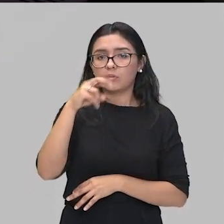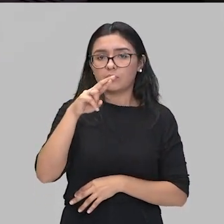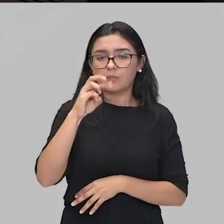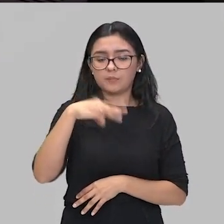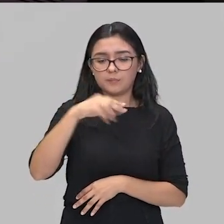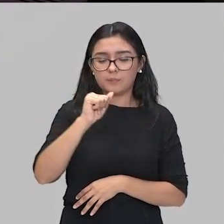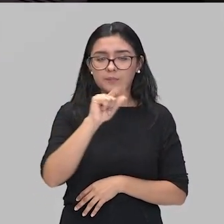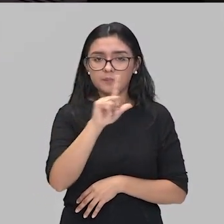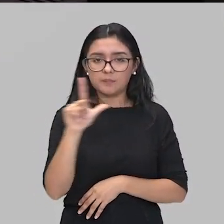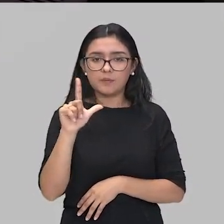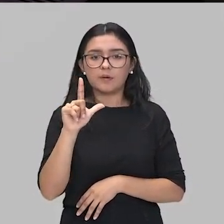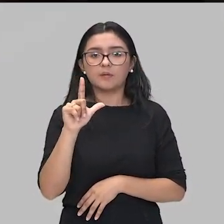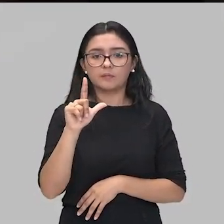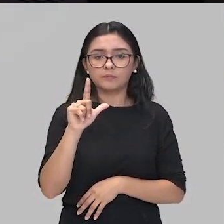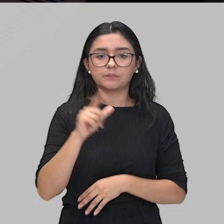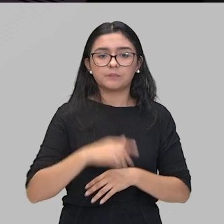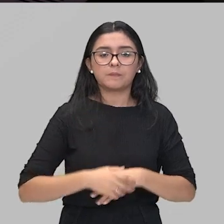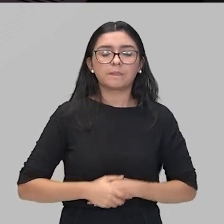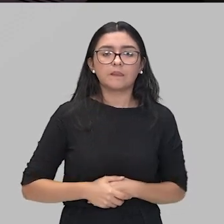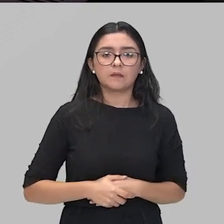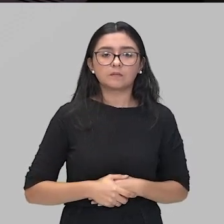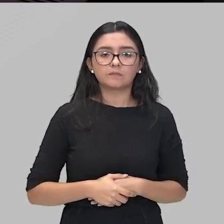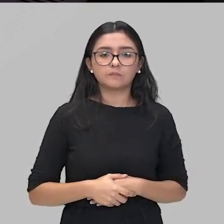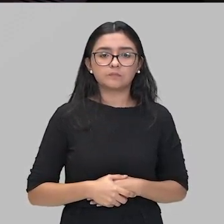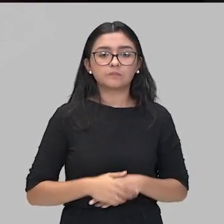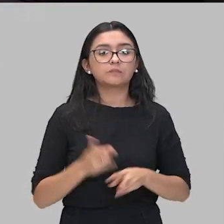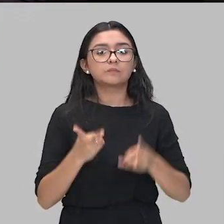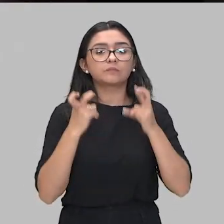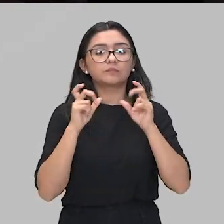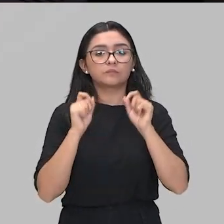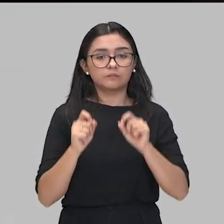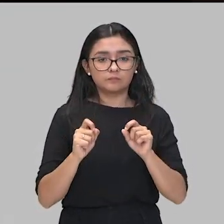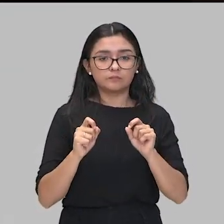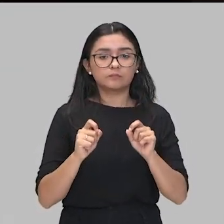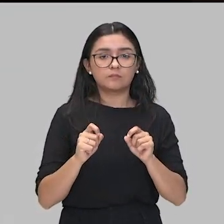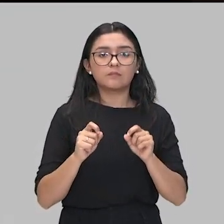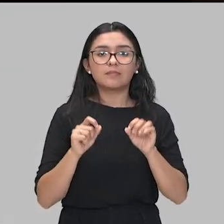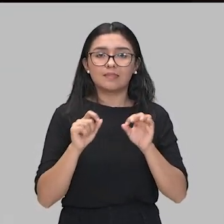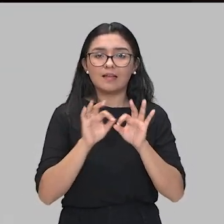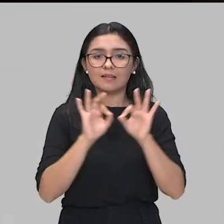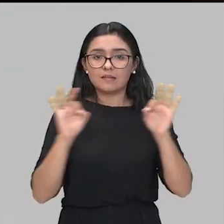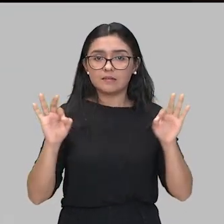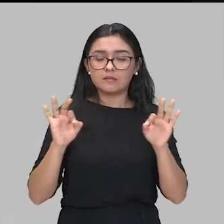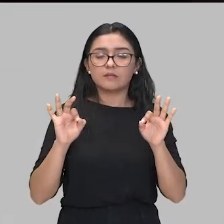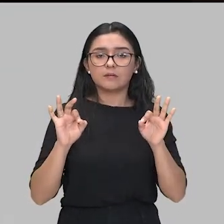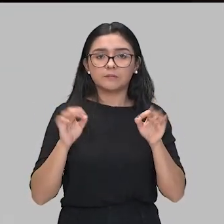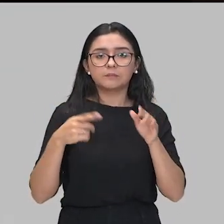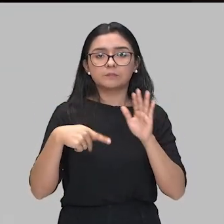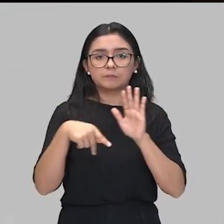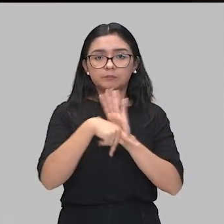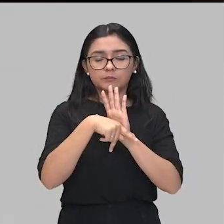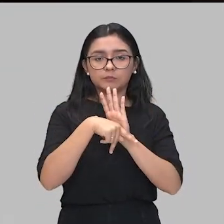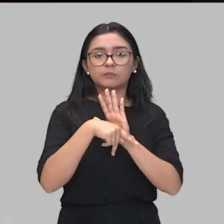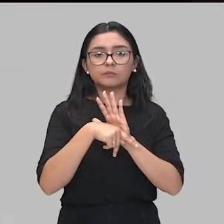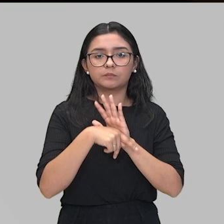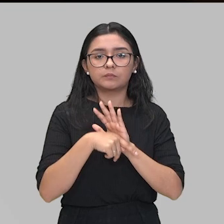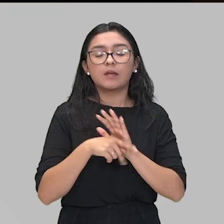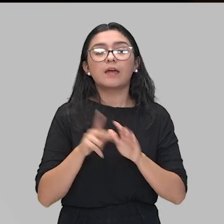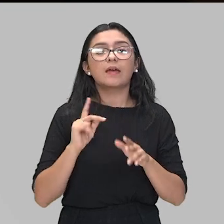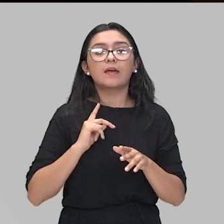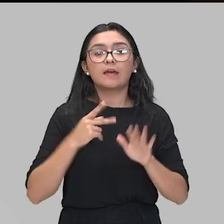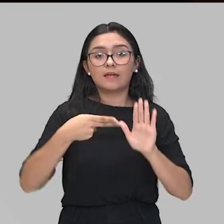O feixe incide exatamente sobre essa linha, ou seja, o ângulo de incidência é igual a 0